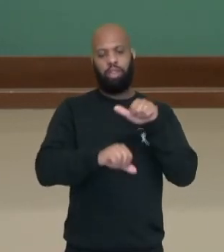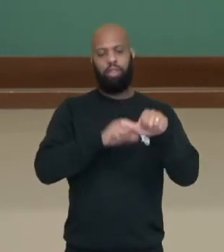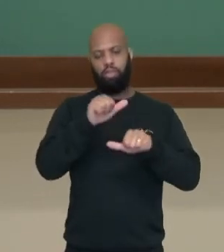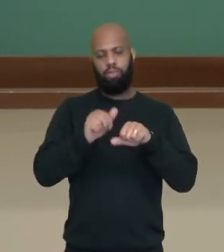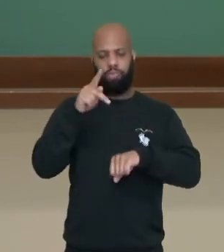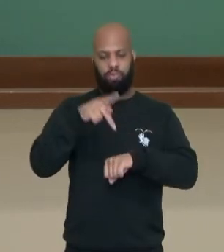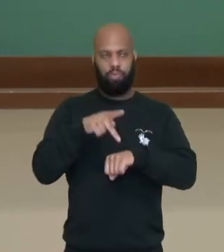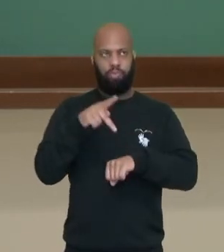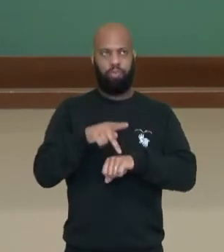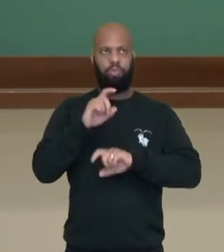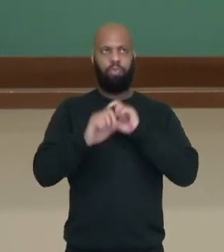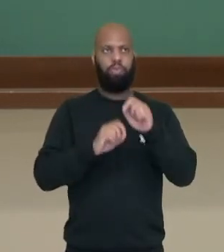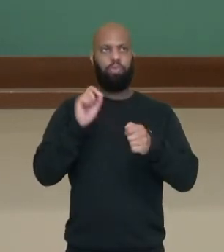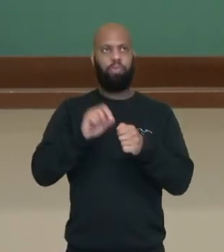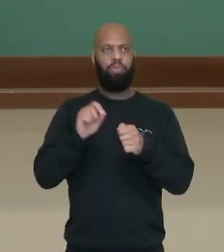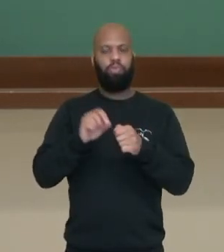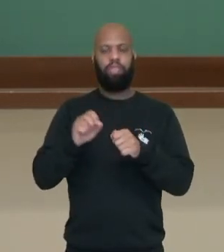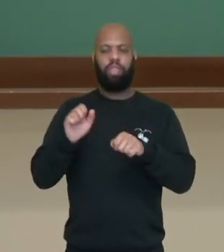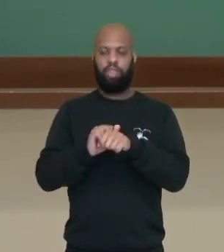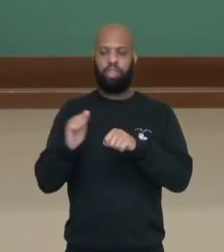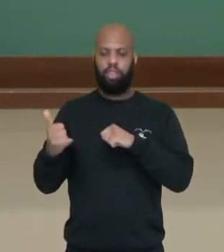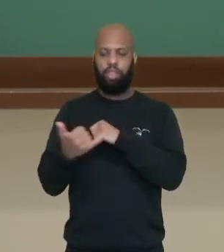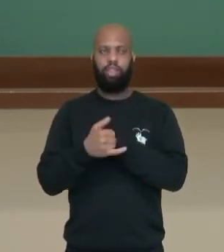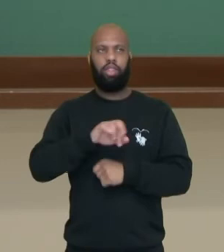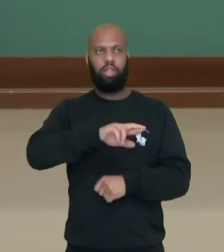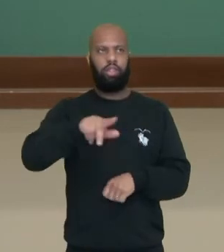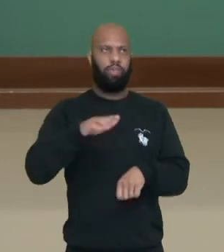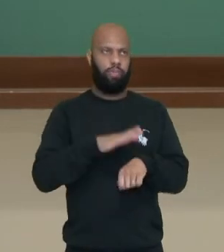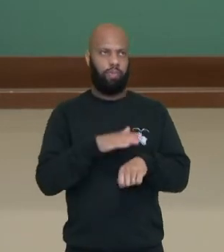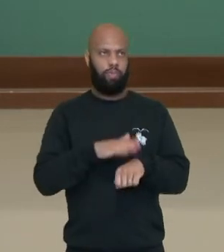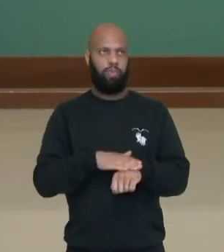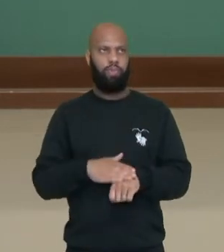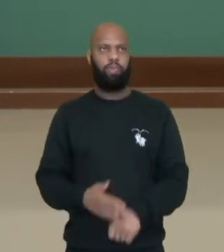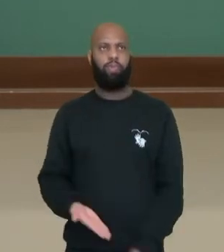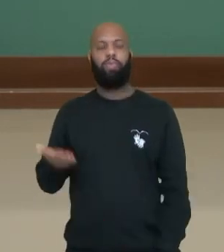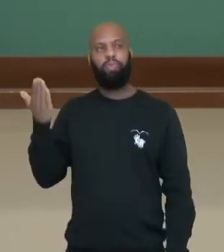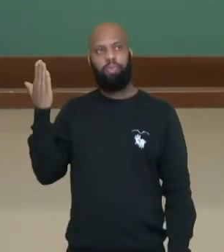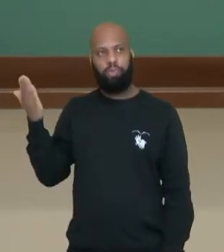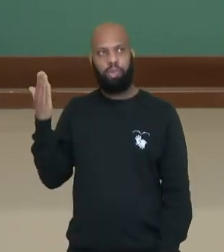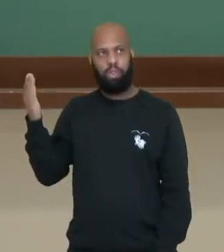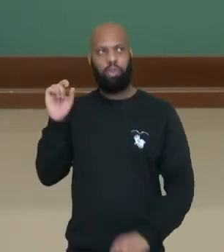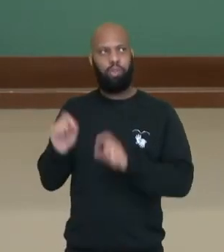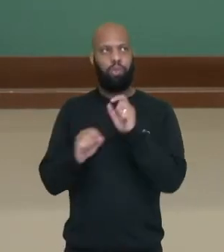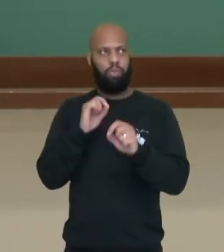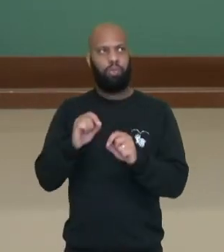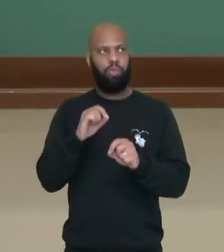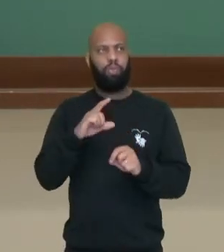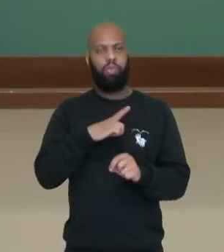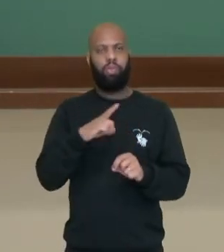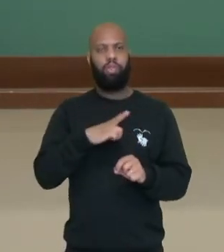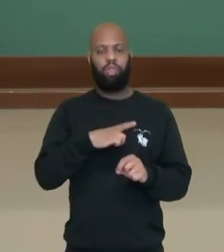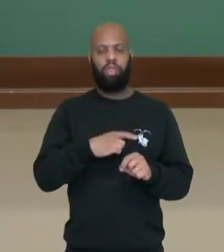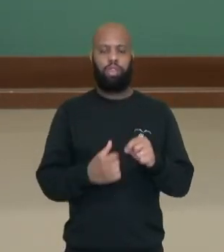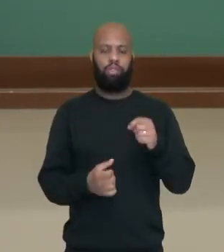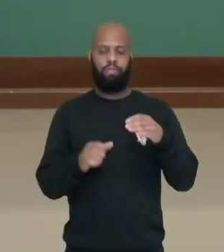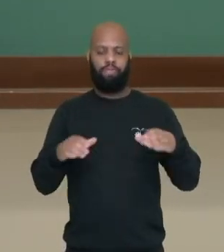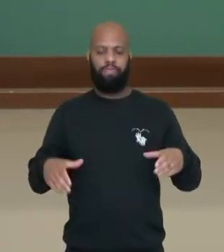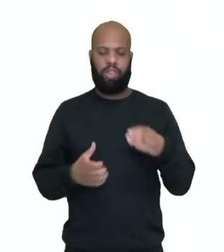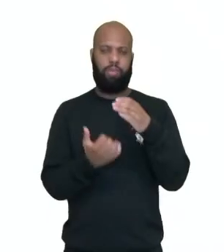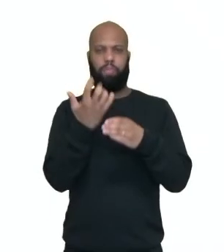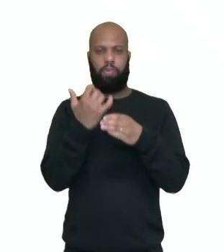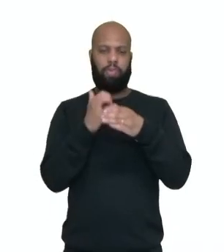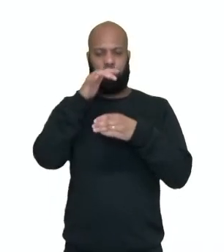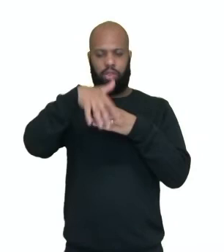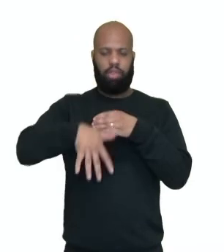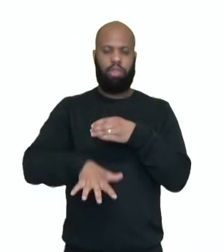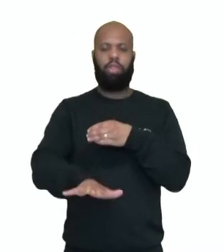né, acabando formando ilhas muitas vezes. Esses derretimentos, esse magma todo, eles correm